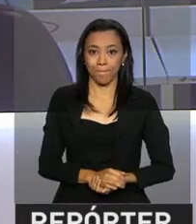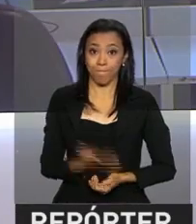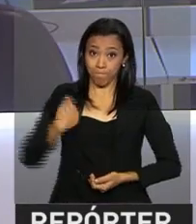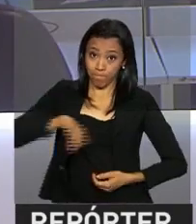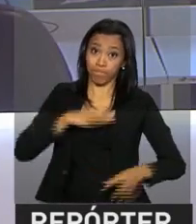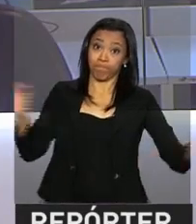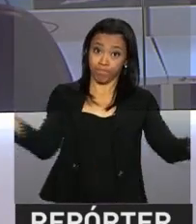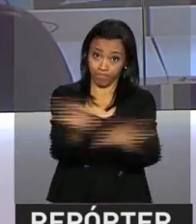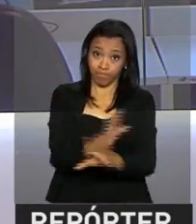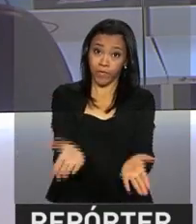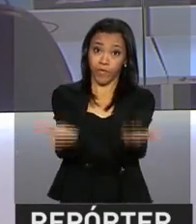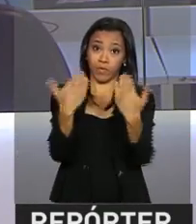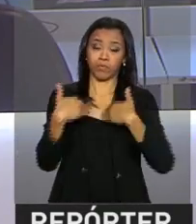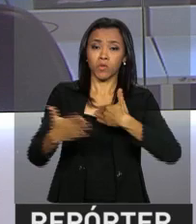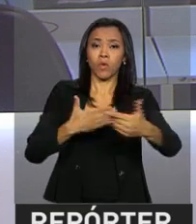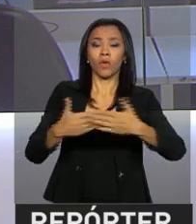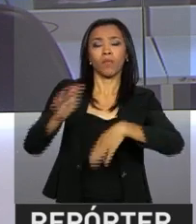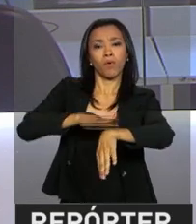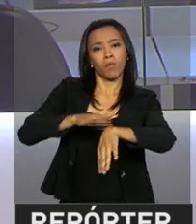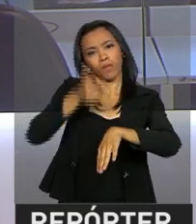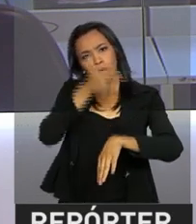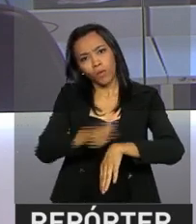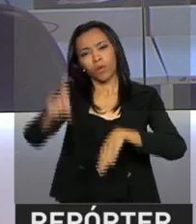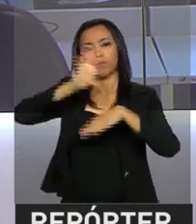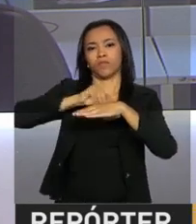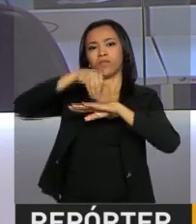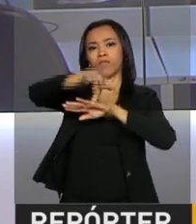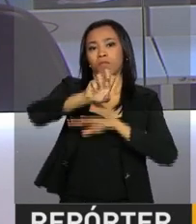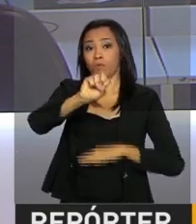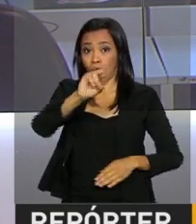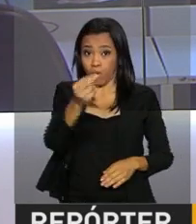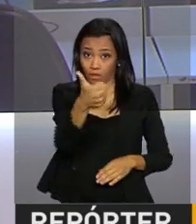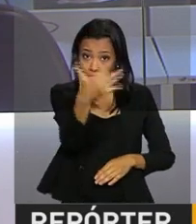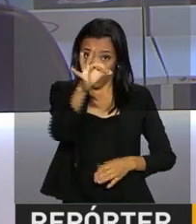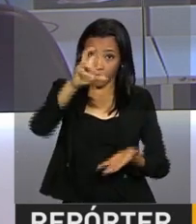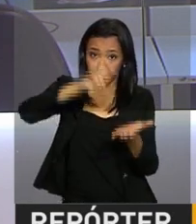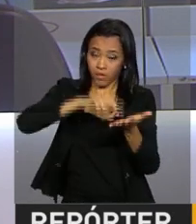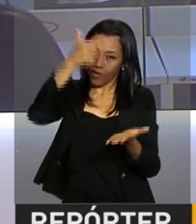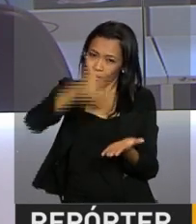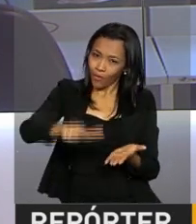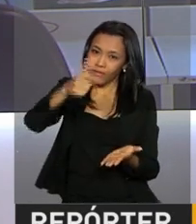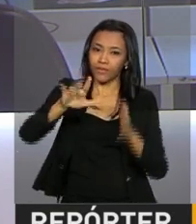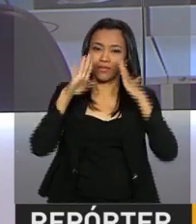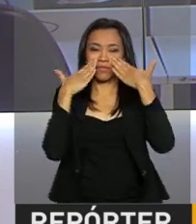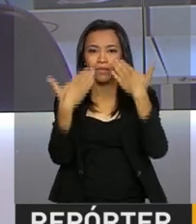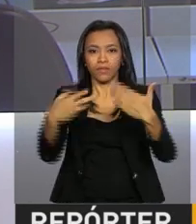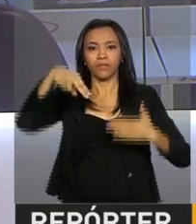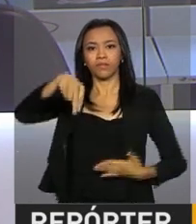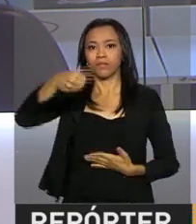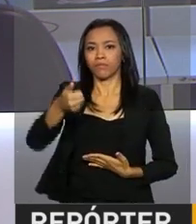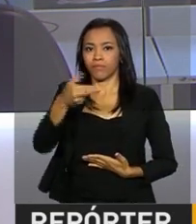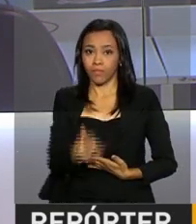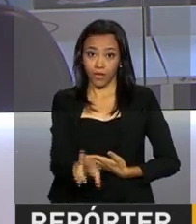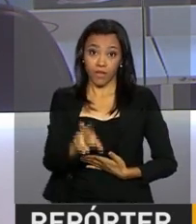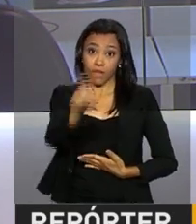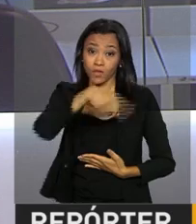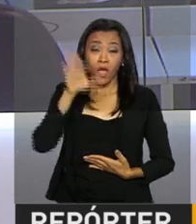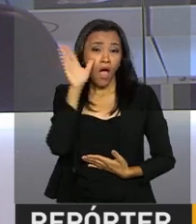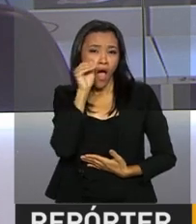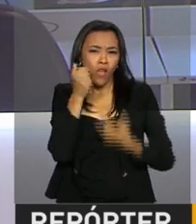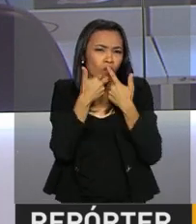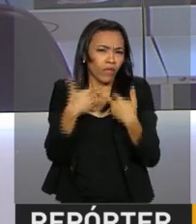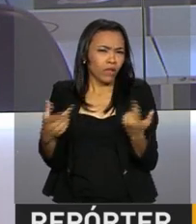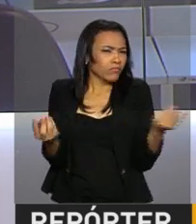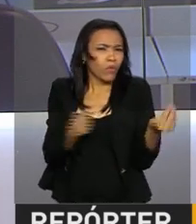Nós ficamos por aqui, voltamos a qualquer momento com outras informações ou às 10 da manhã na próxima edição do Repórter NBR. Acompanhe as